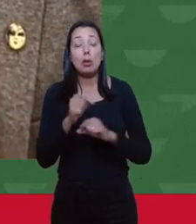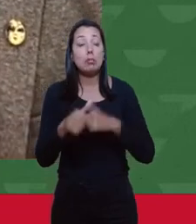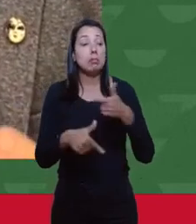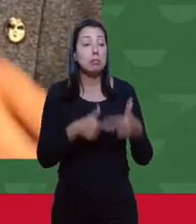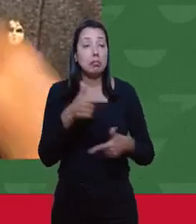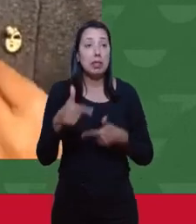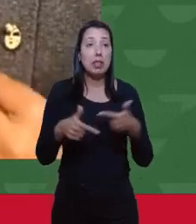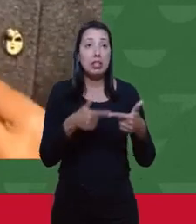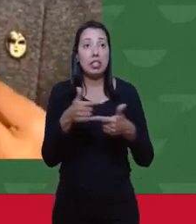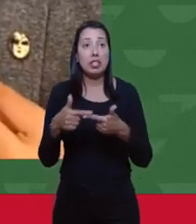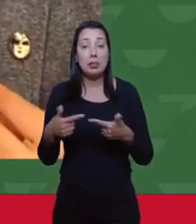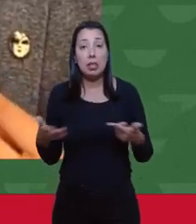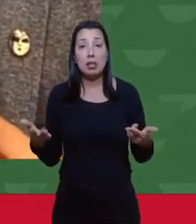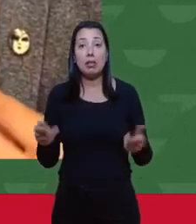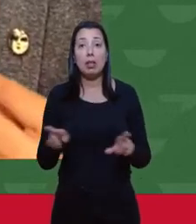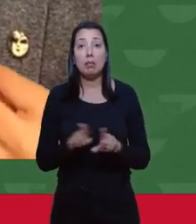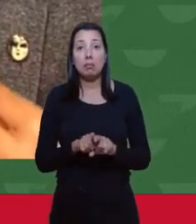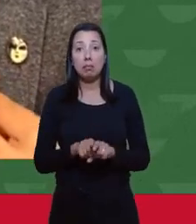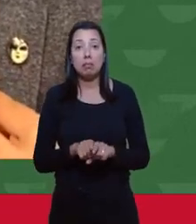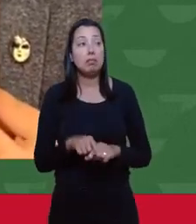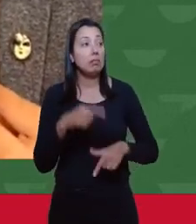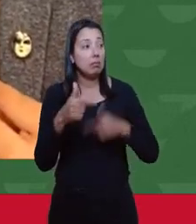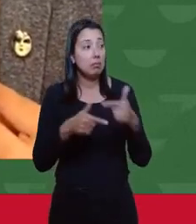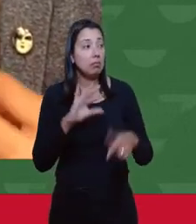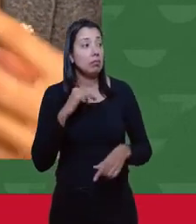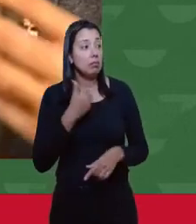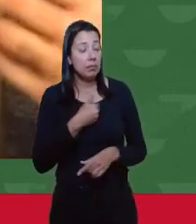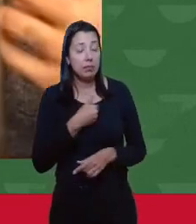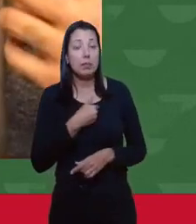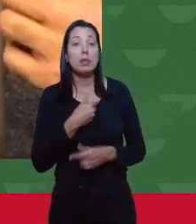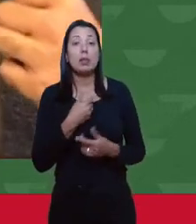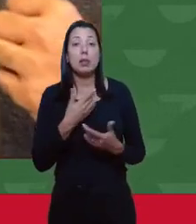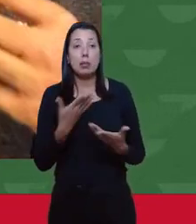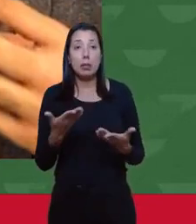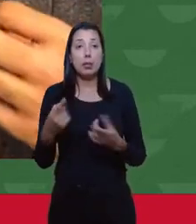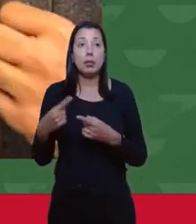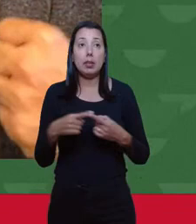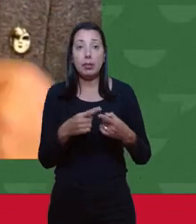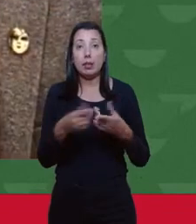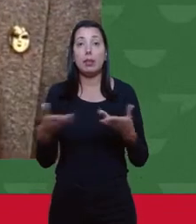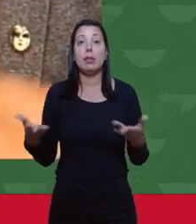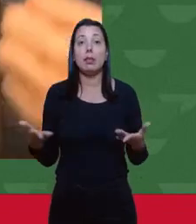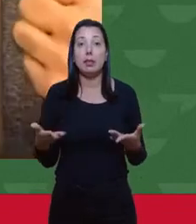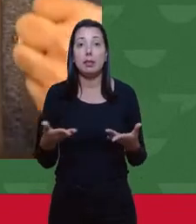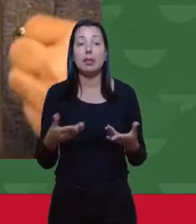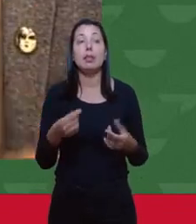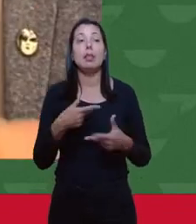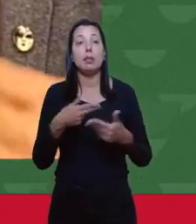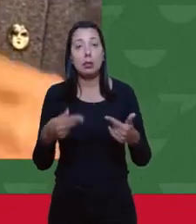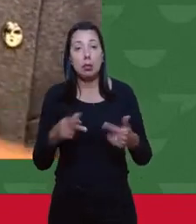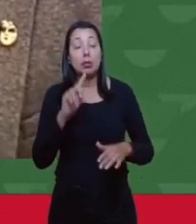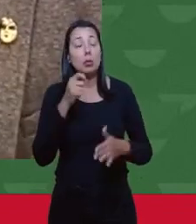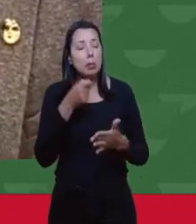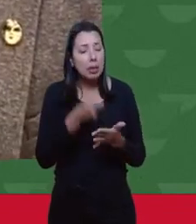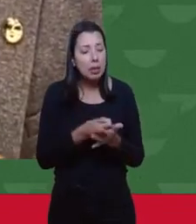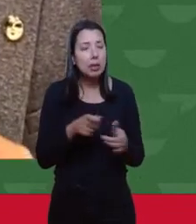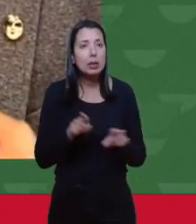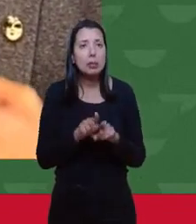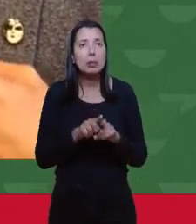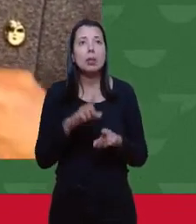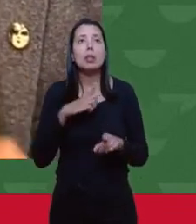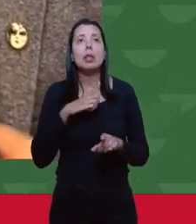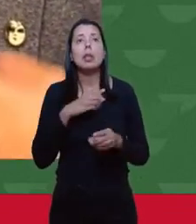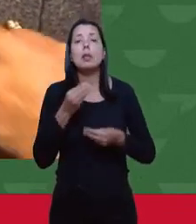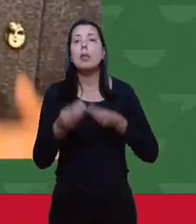trabalho que nós temos que nos colocar, e é uma tarefa nossa. Nós que temos os maiores instrumentos, os mandatos, nós que temos